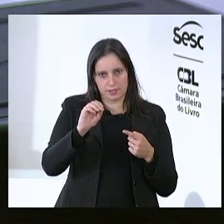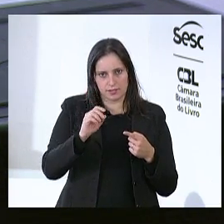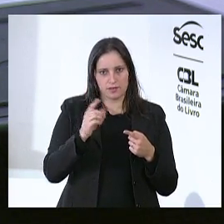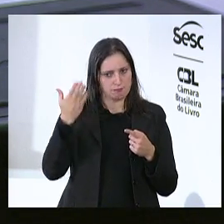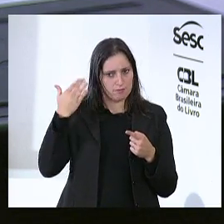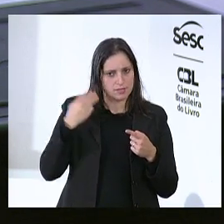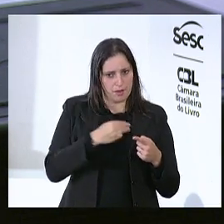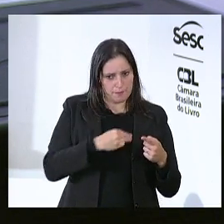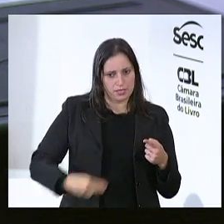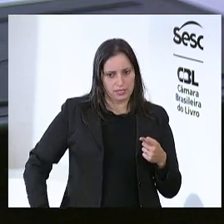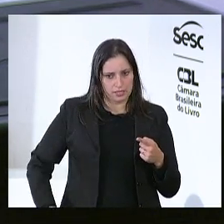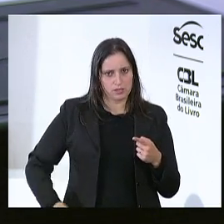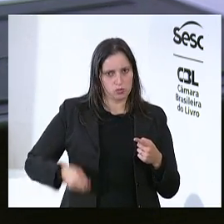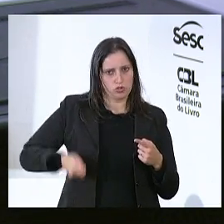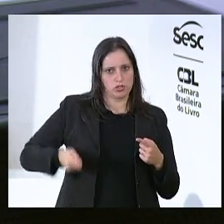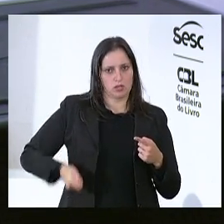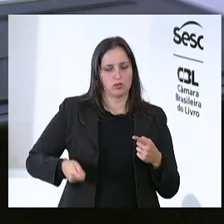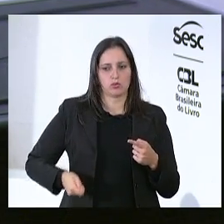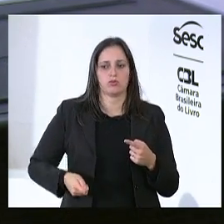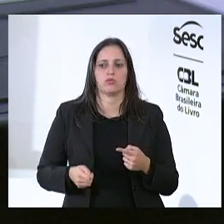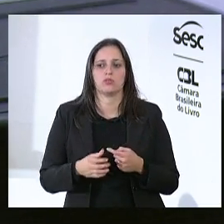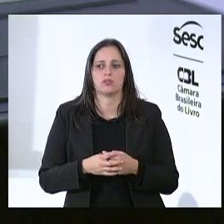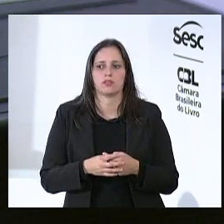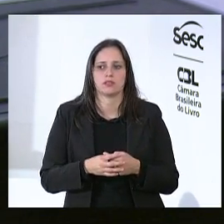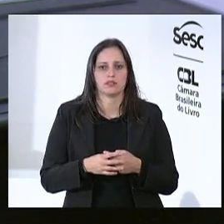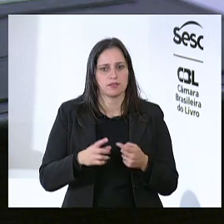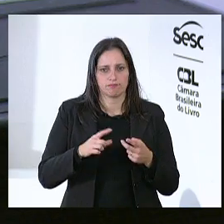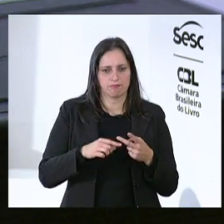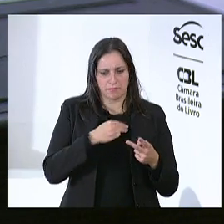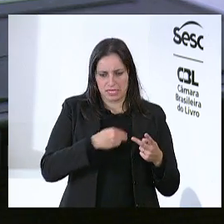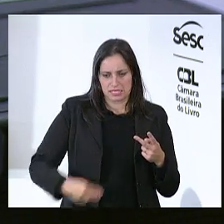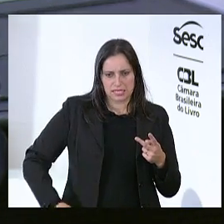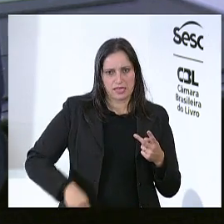ditadura, aliás, ocupou vários ministérios, enfim,